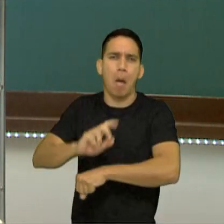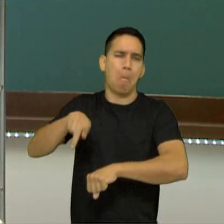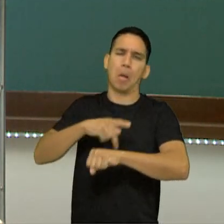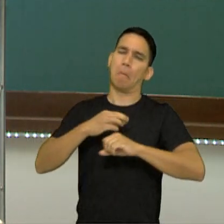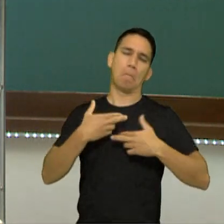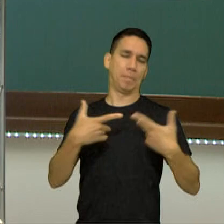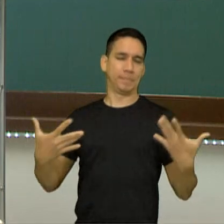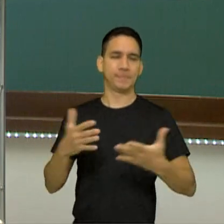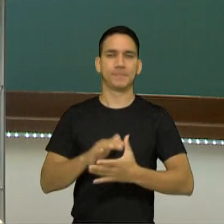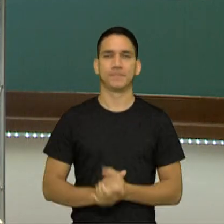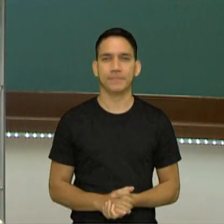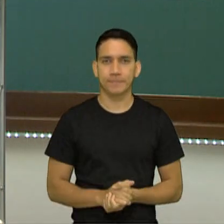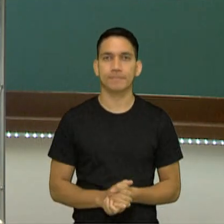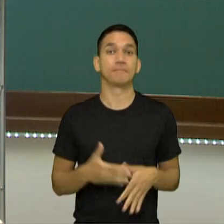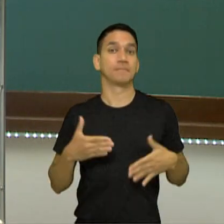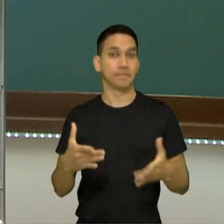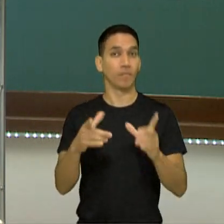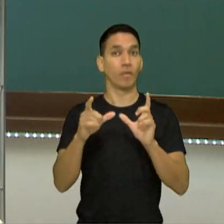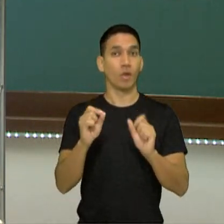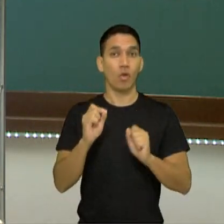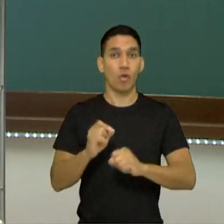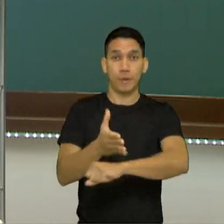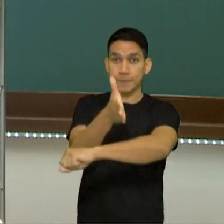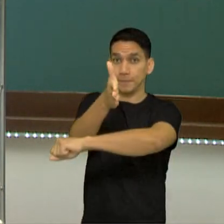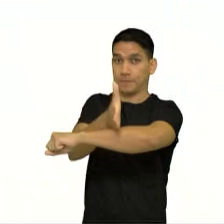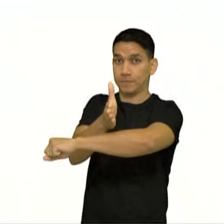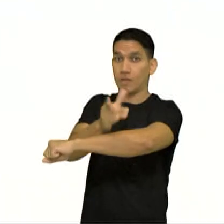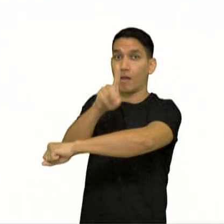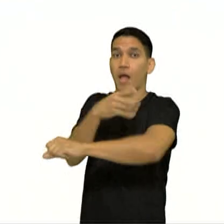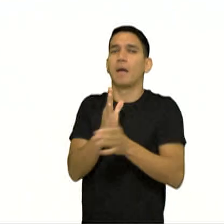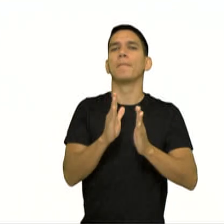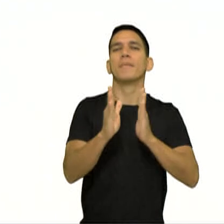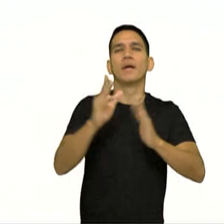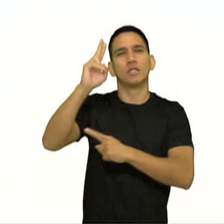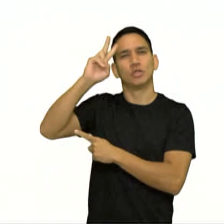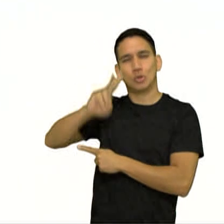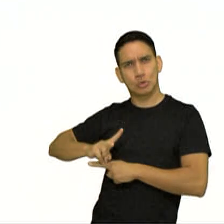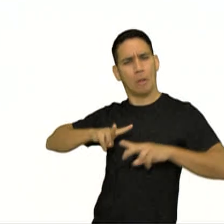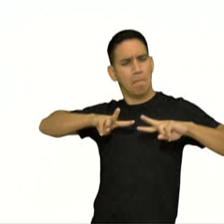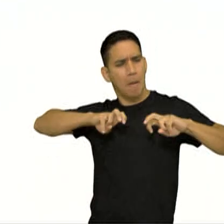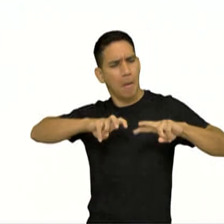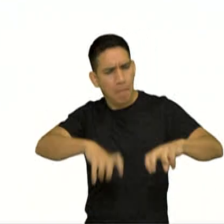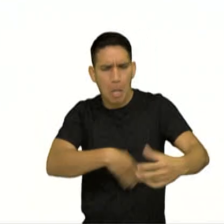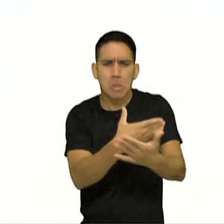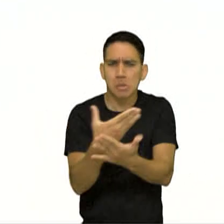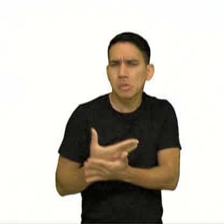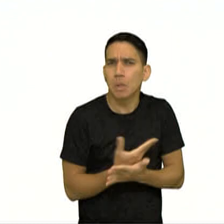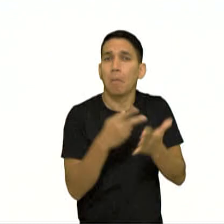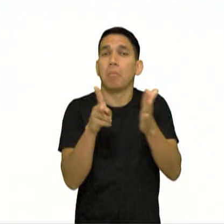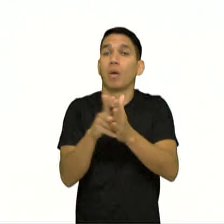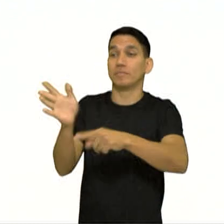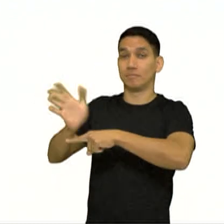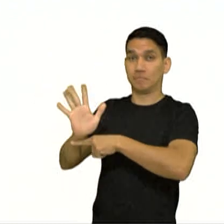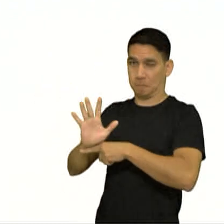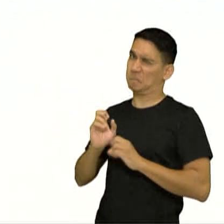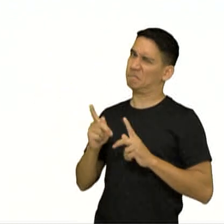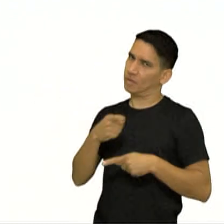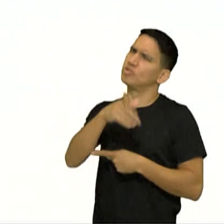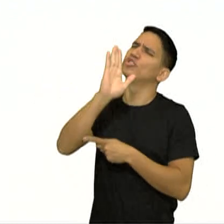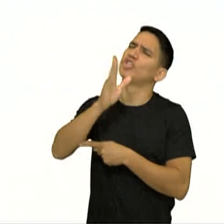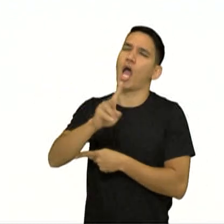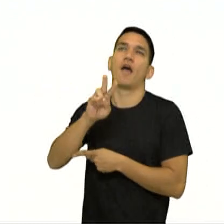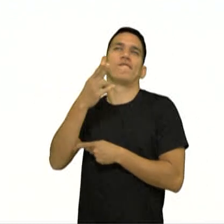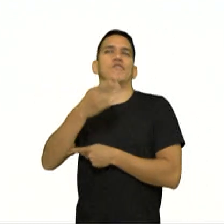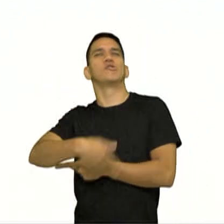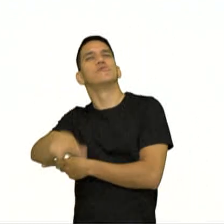Então, pessoal, a Idade Média ela é um período, né, de história bastante explorado do cinema, certo? Vocês provavelmente já